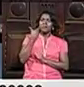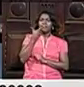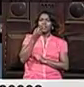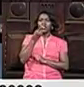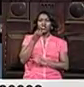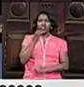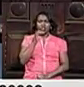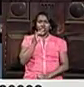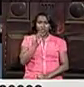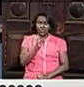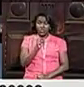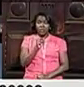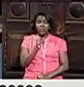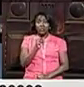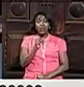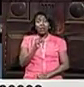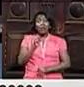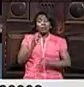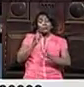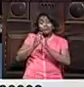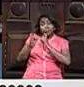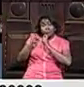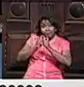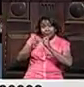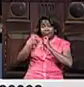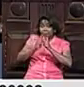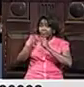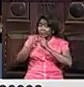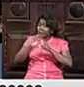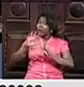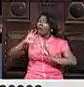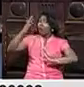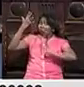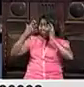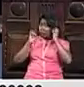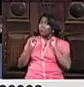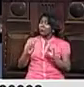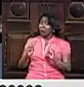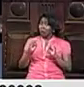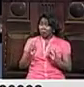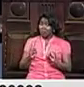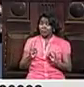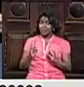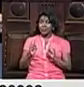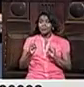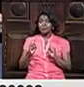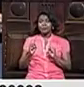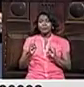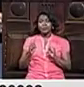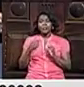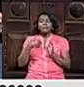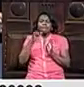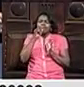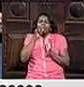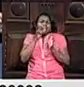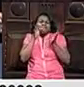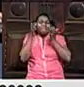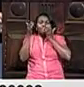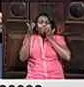atrás, alertando quanto a esta possibilidade. Usei até uma linguagem figurada.